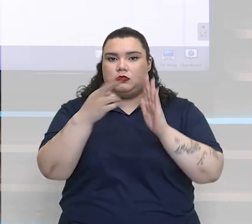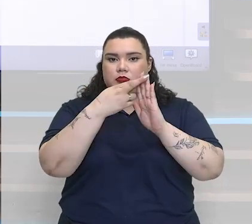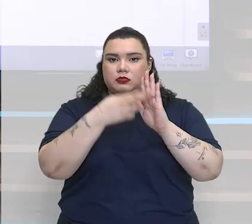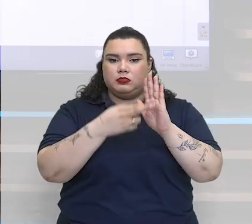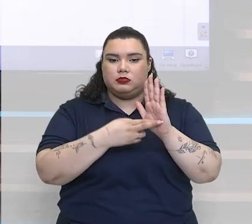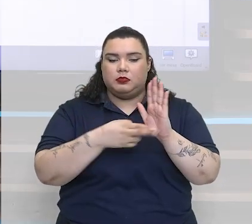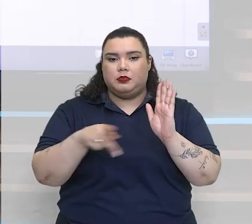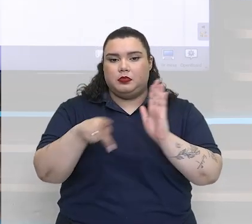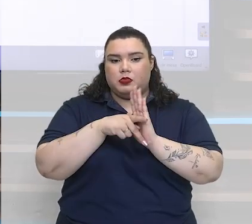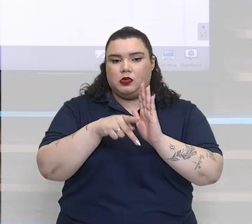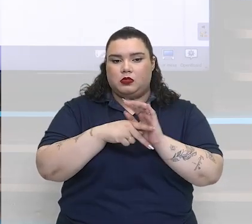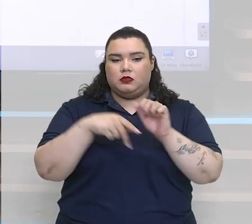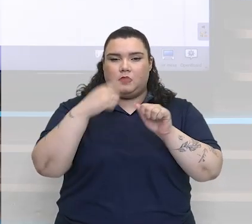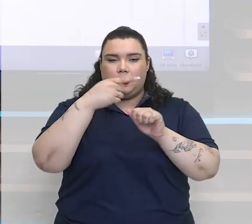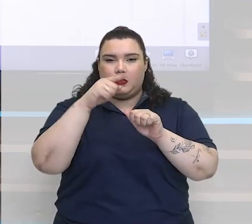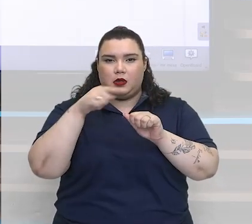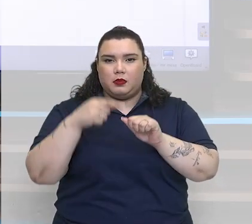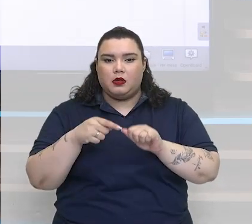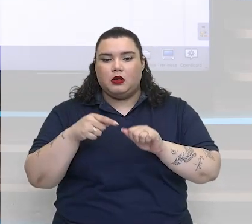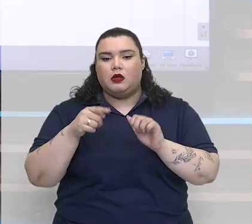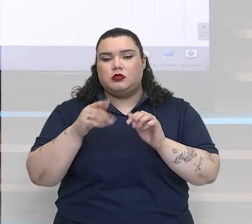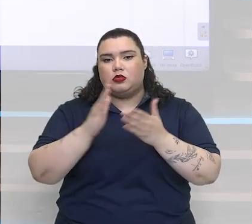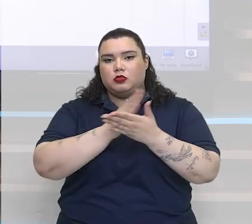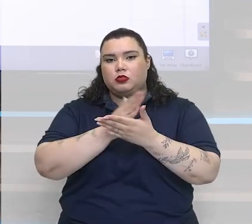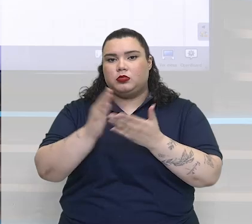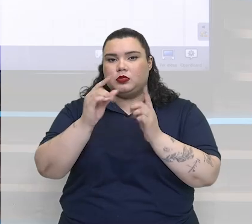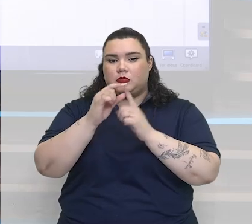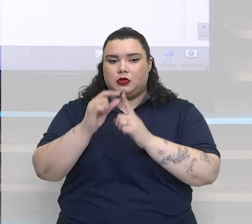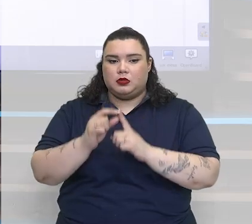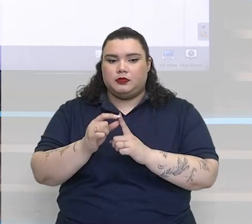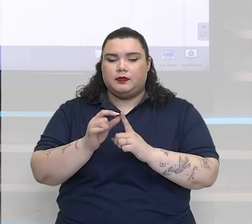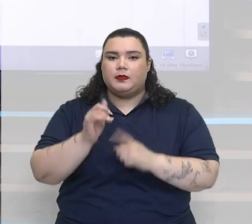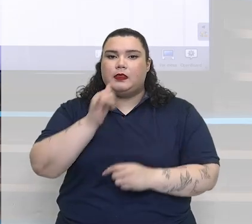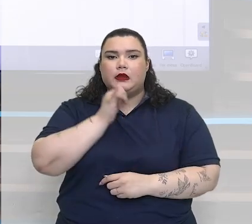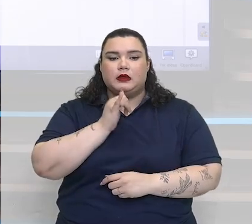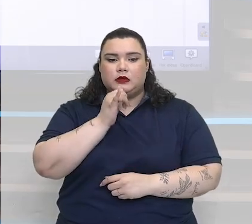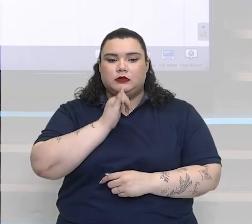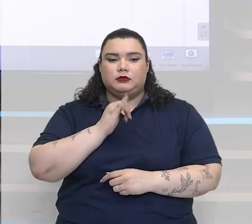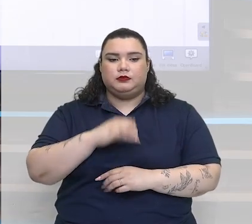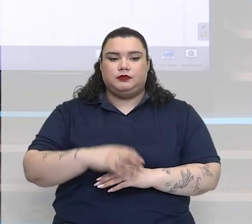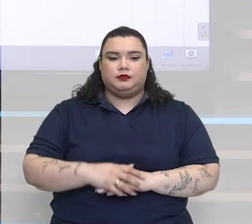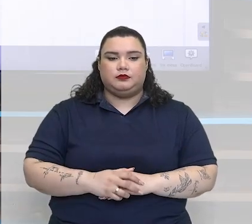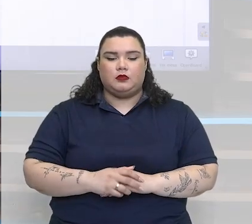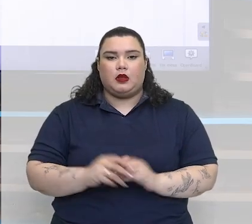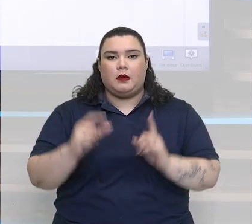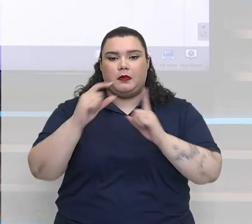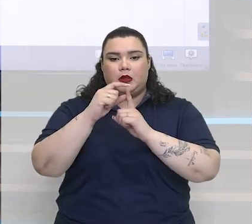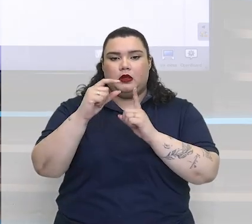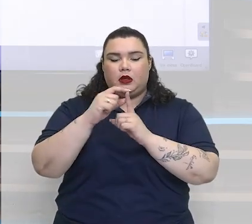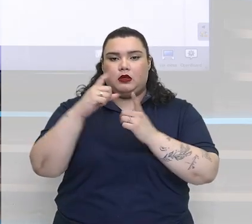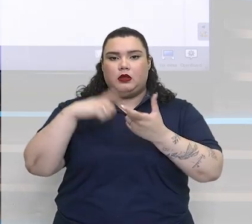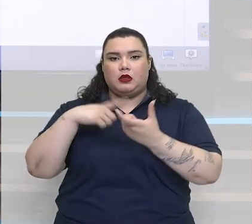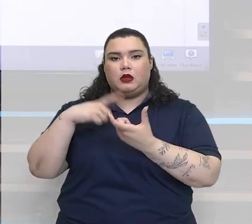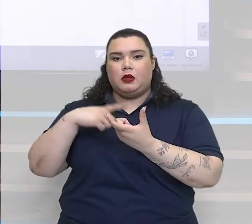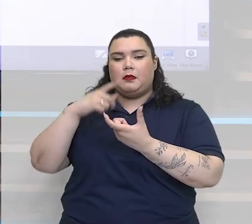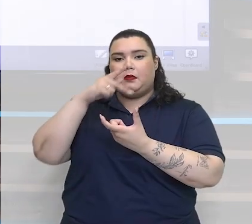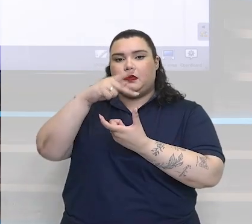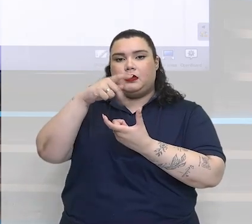regras de acentuação de determinadas palavras. Por exemplo, das palavras paroxítonas e